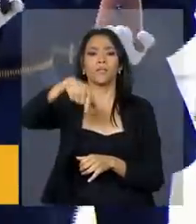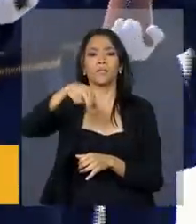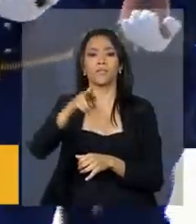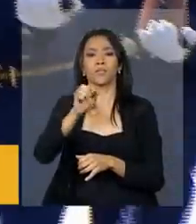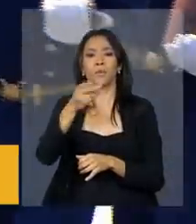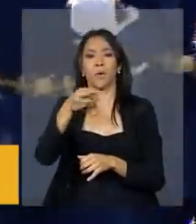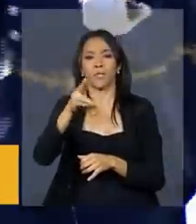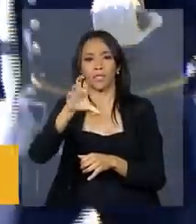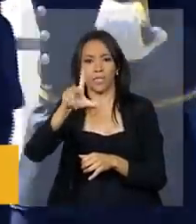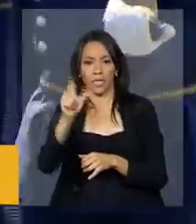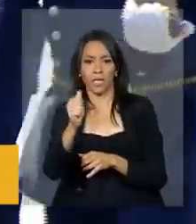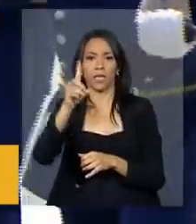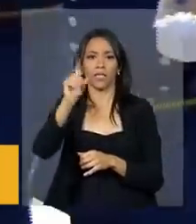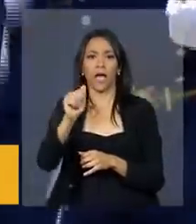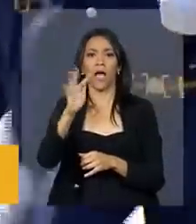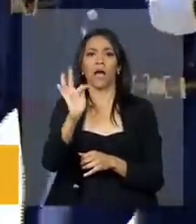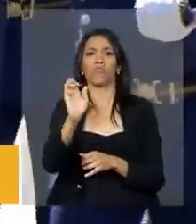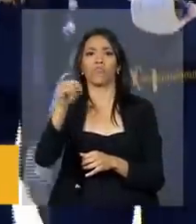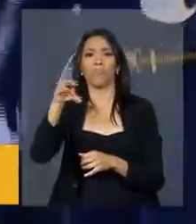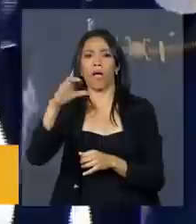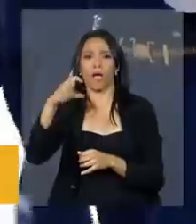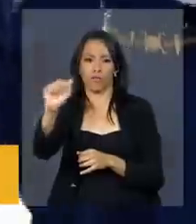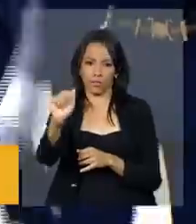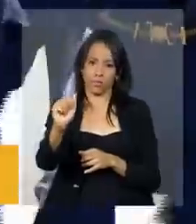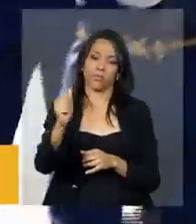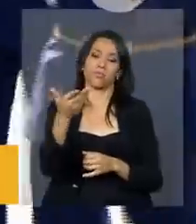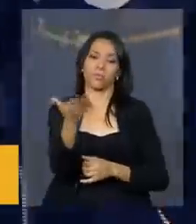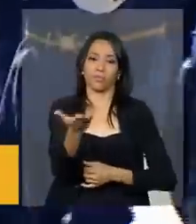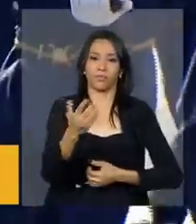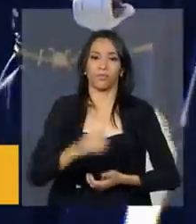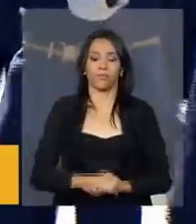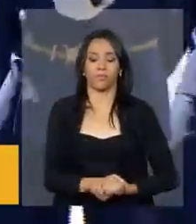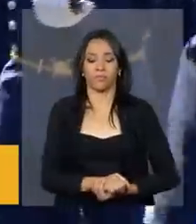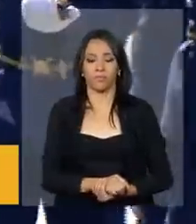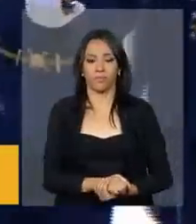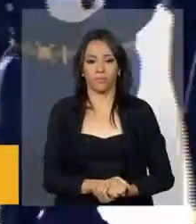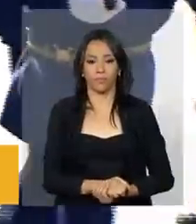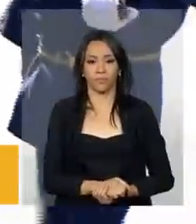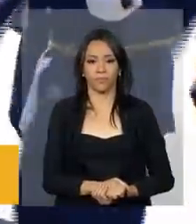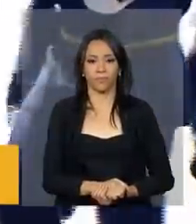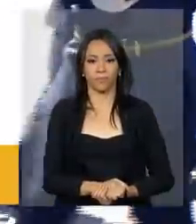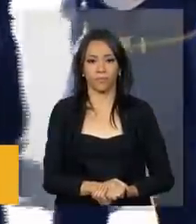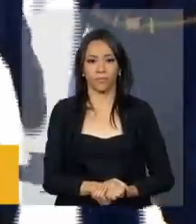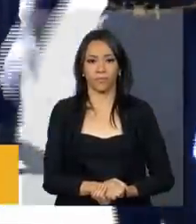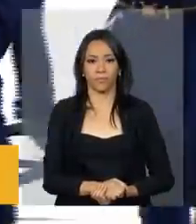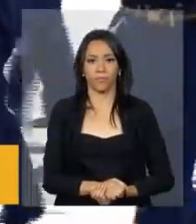Força Aérea Brasileira, asas que protegem o país.